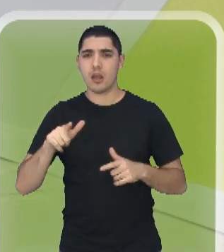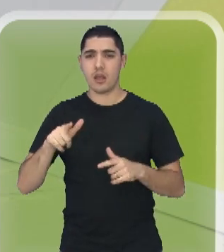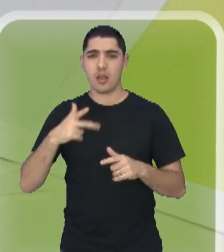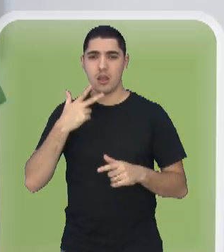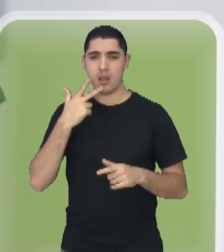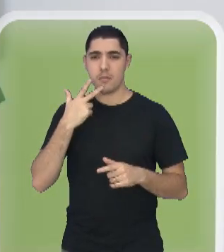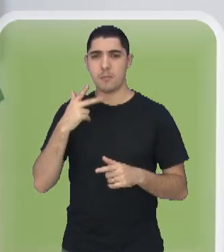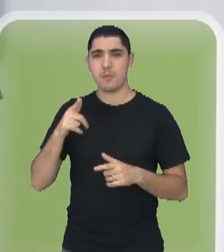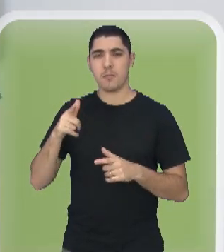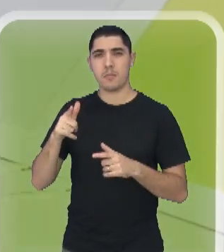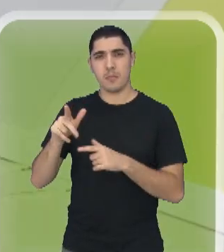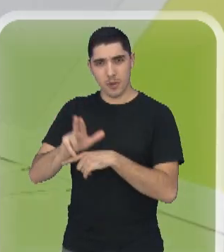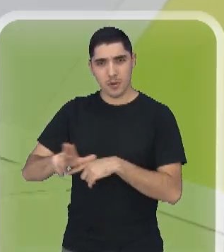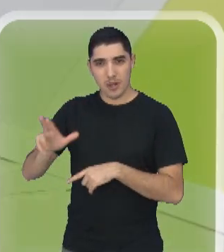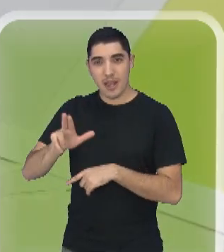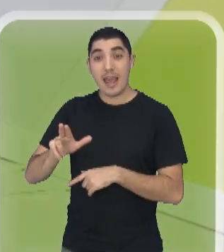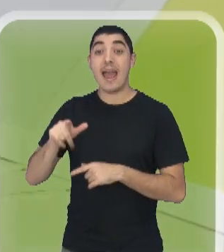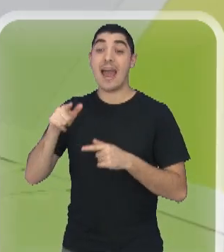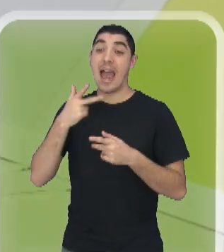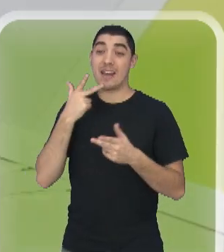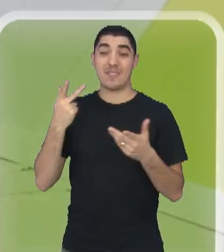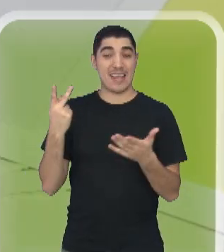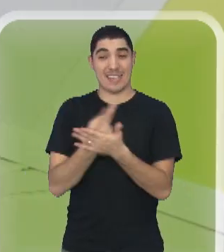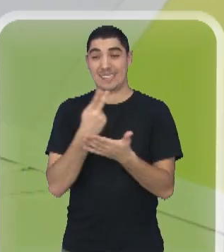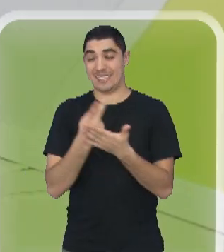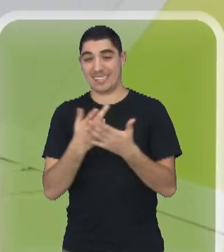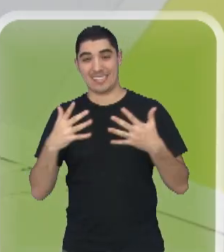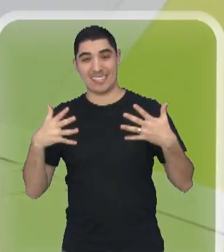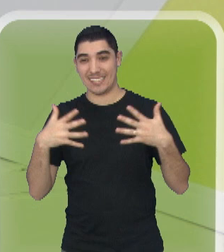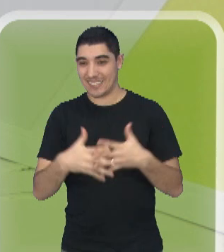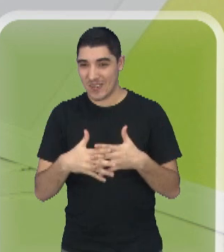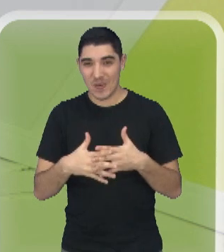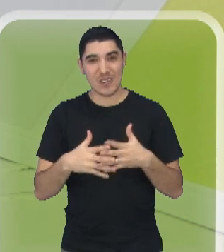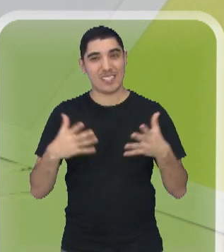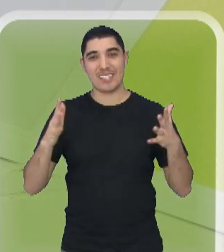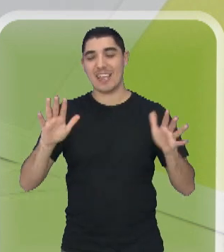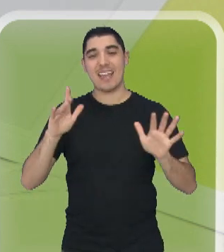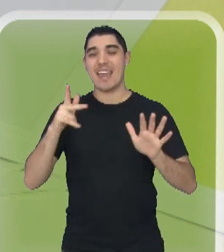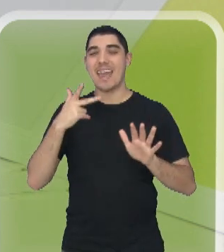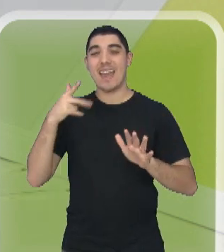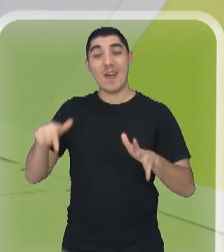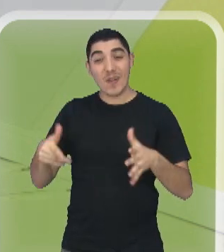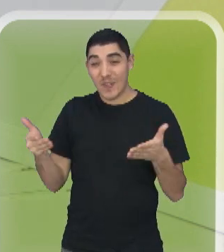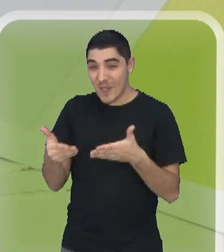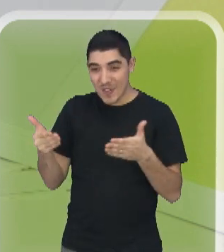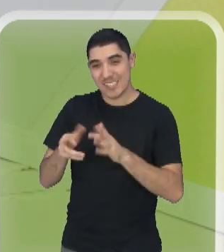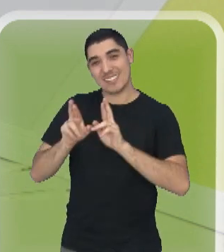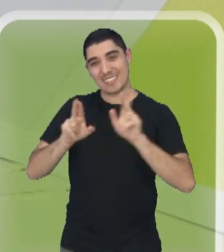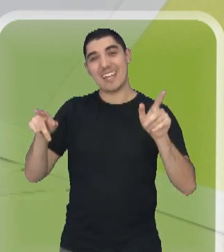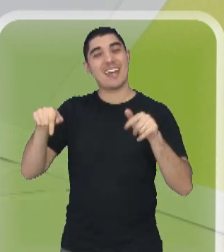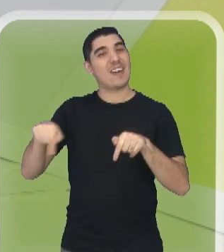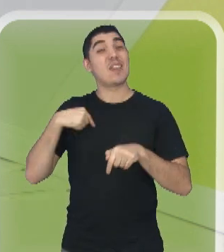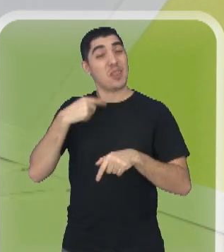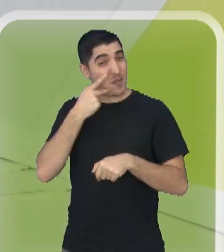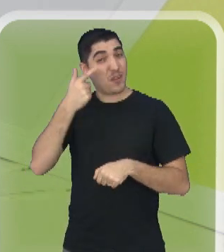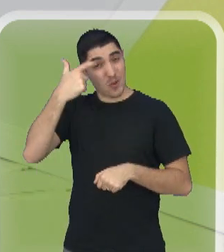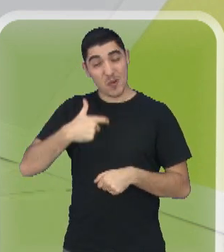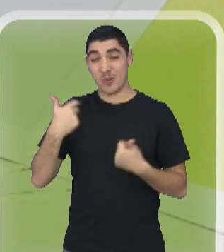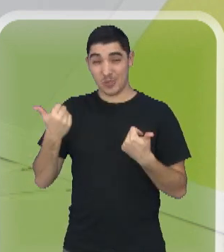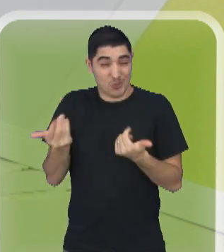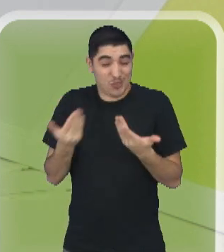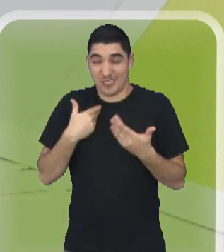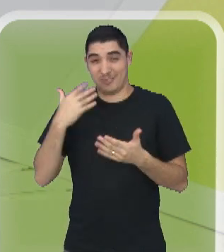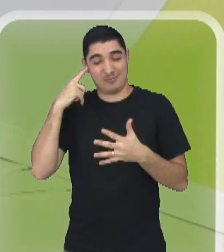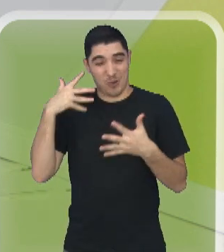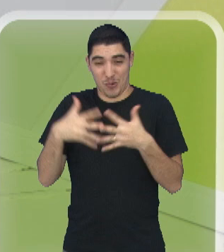Clube? Falou. Praia Grande. Tá tudo errado. Praia Grande. Então, refaz aqui. Hoje tá uma beleza. Tá psicodélico que eu tô falando. Psicodelismo ali tá